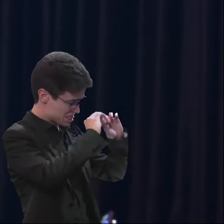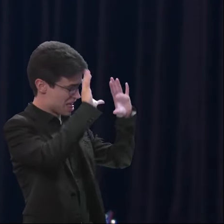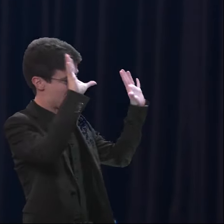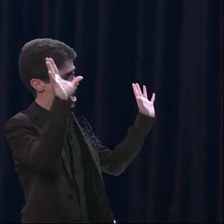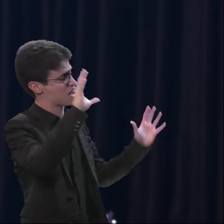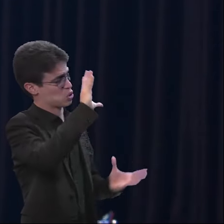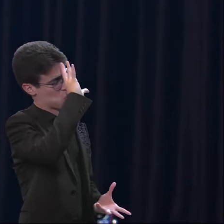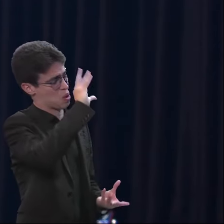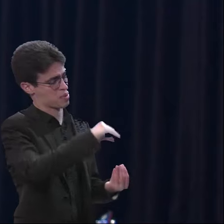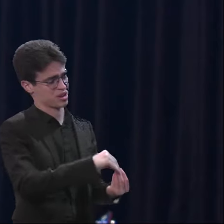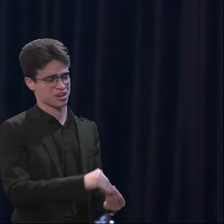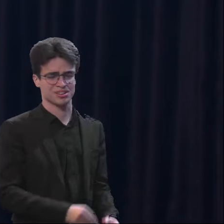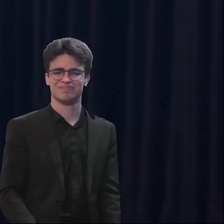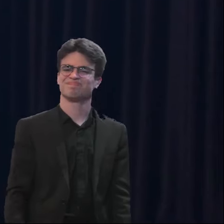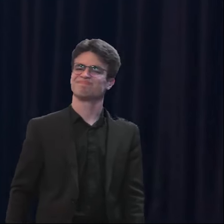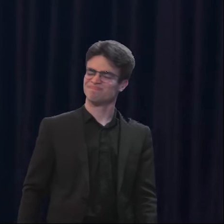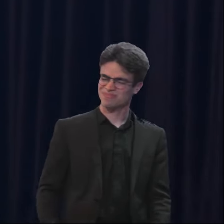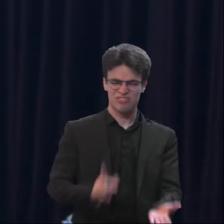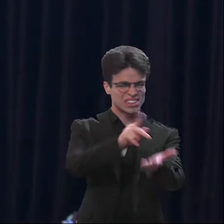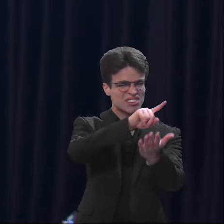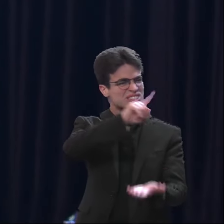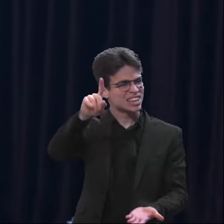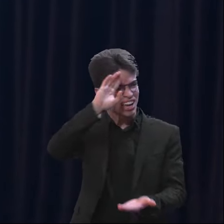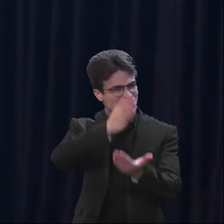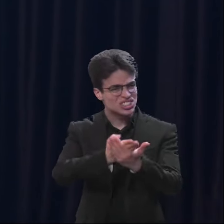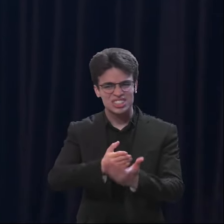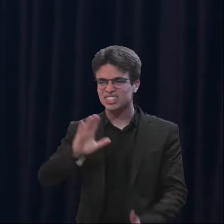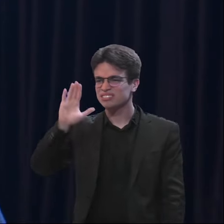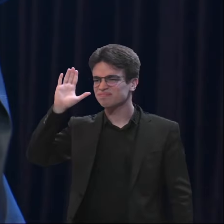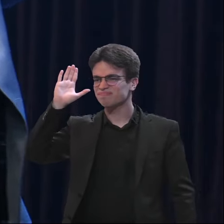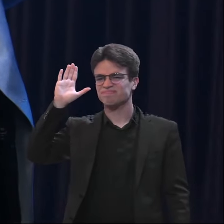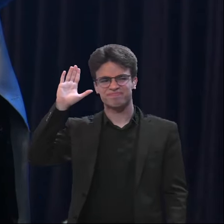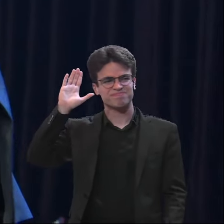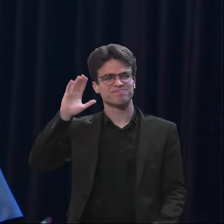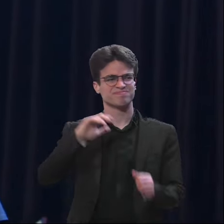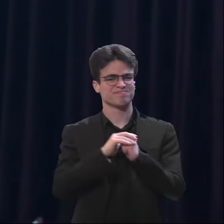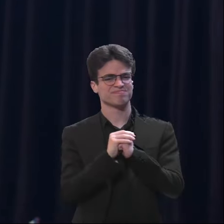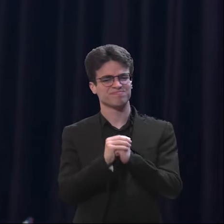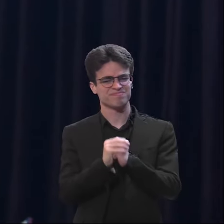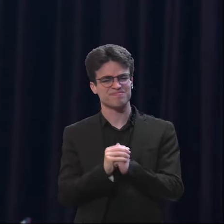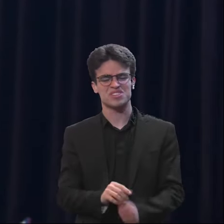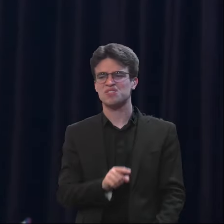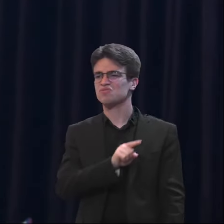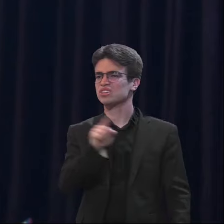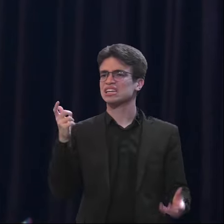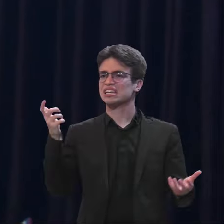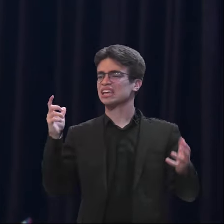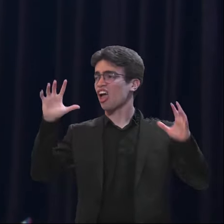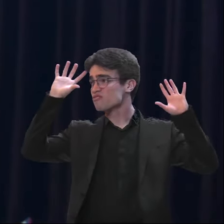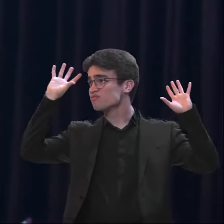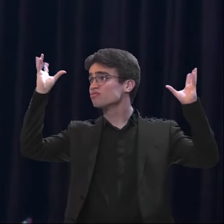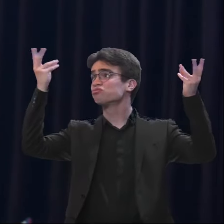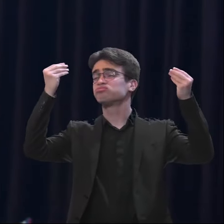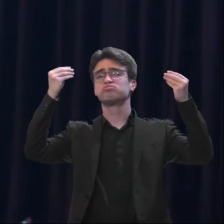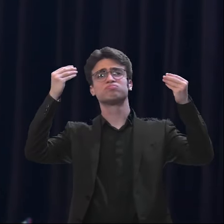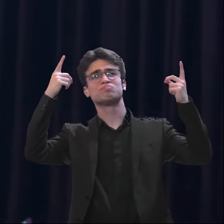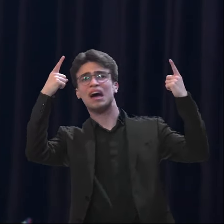entendimento. Quantos creem que Deus pode fazer isso? Quantos querem vencer batalhas invisíveis?